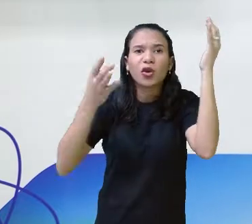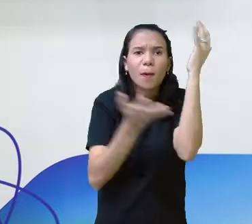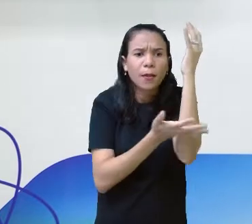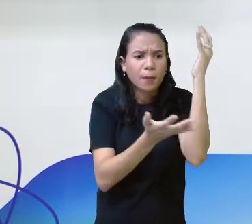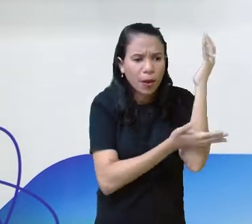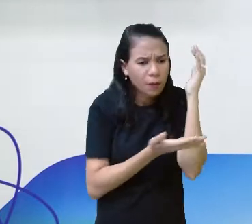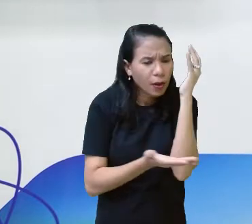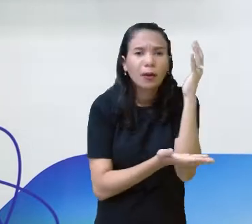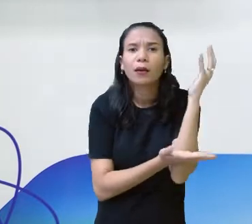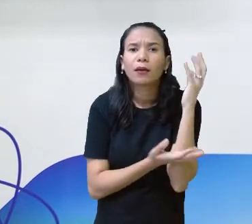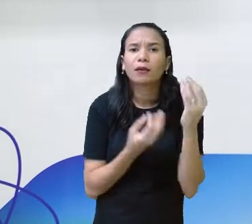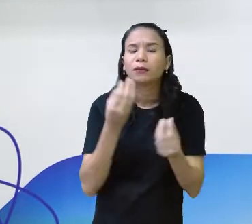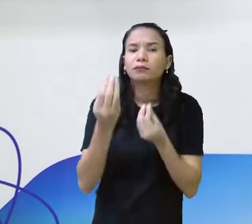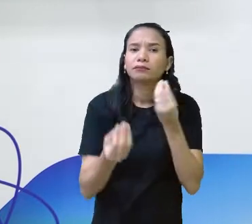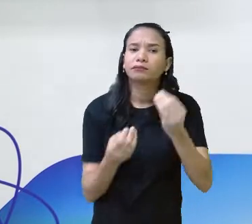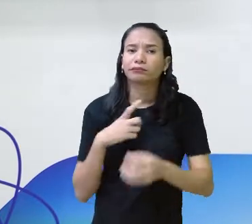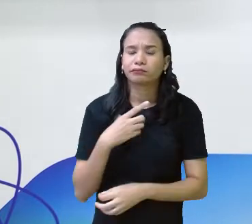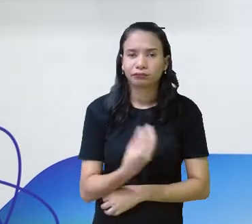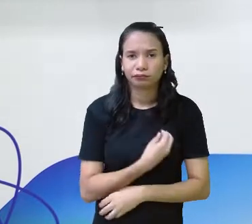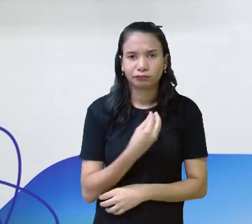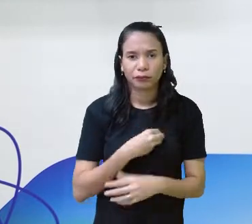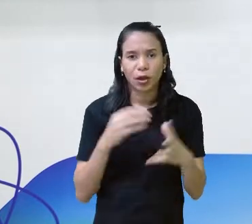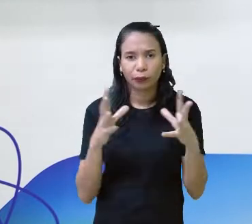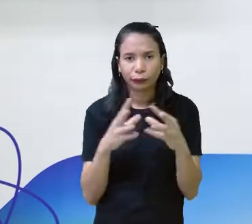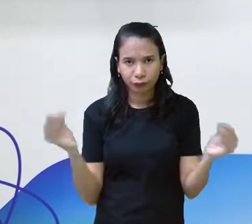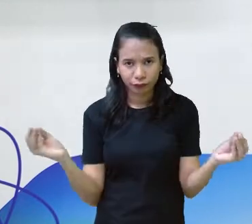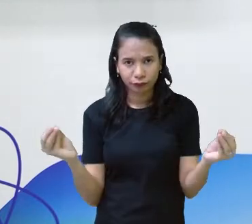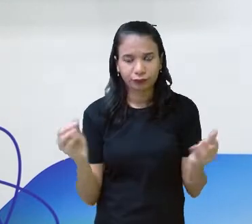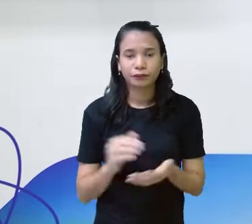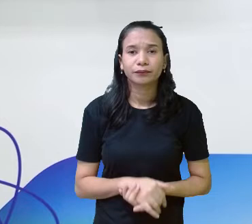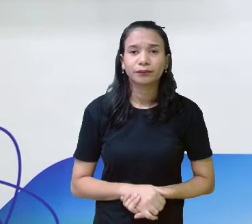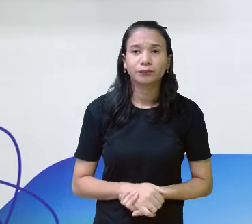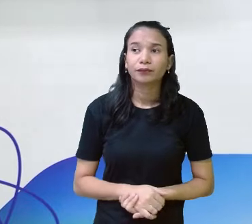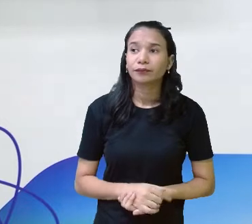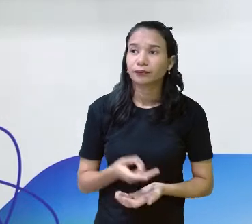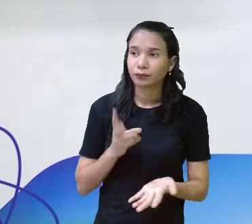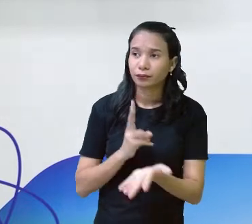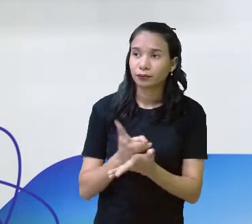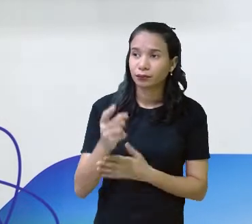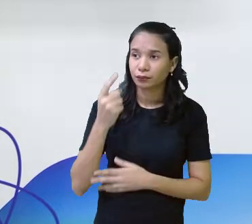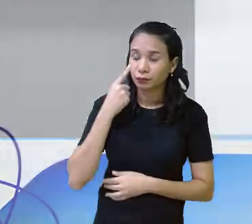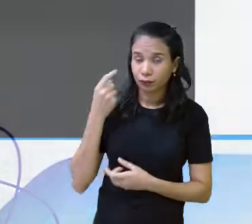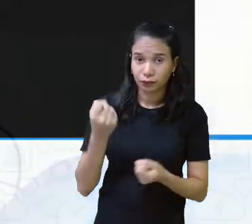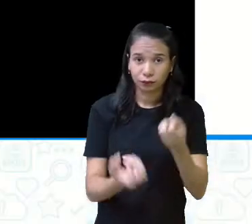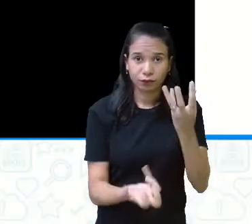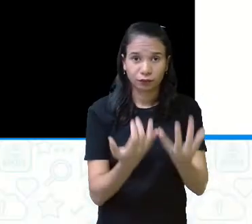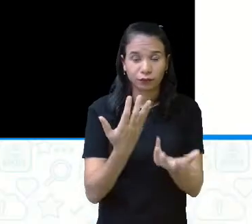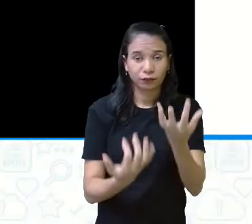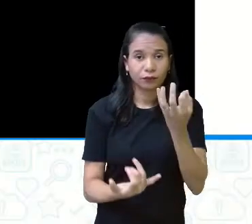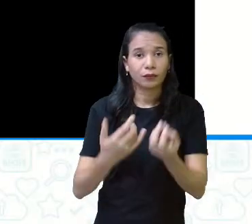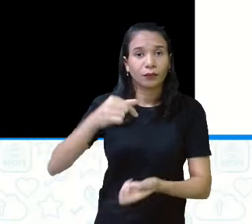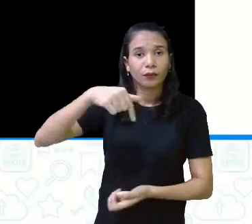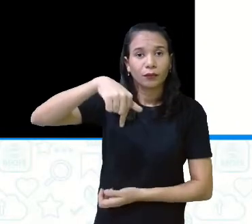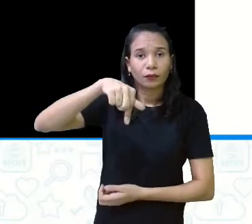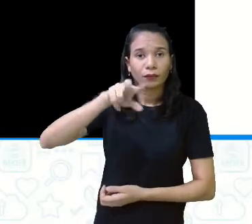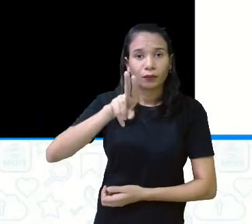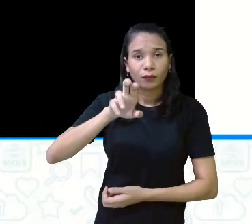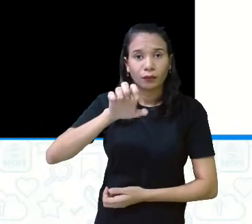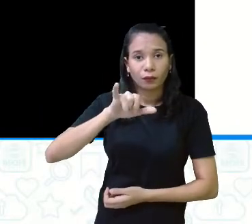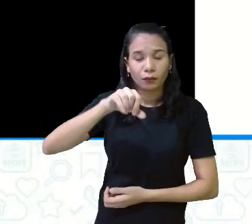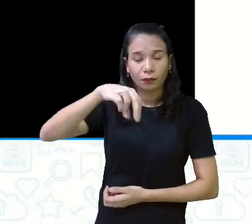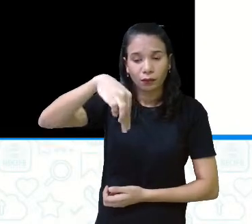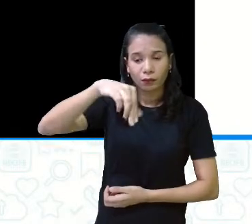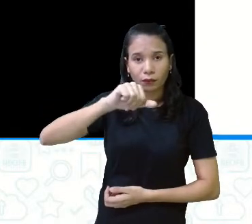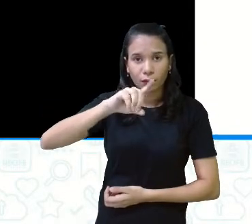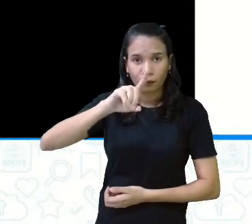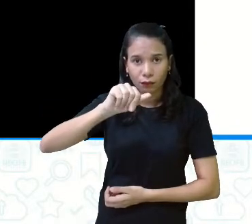e não coloca, o que vai acontecer vai acabar. Vamos continuando. Olha as queimadas. Há alguns anos nós tivemos algumas